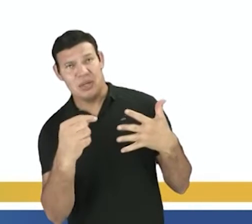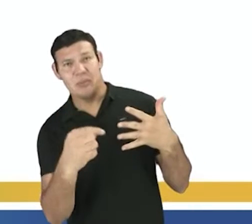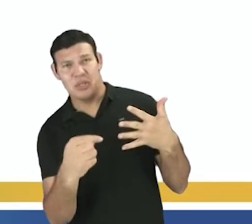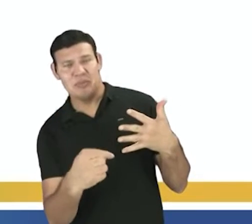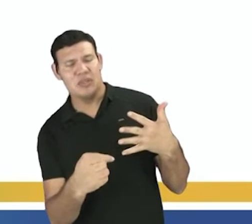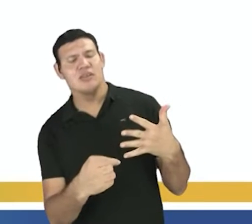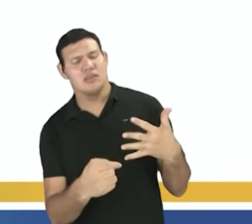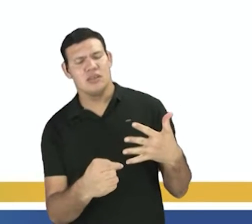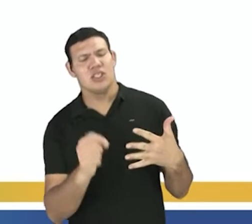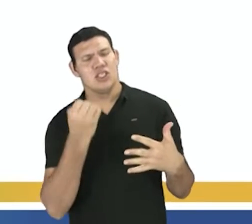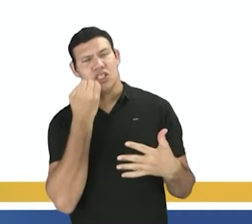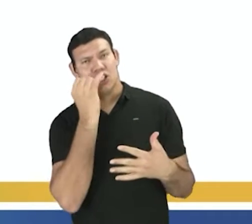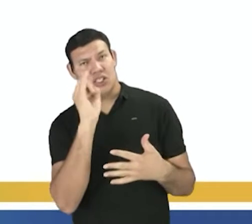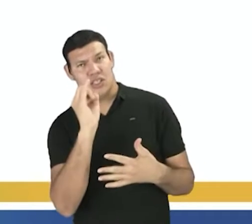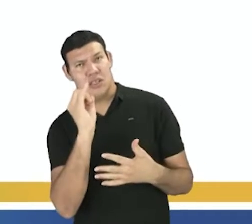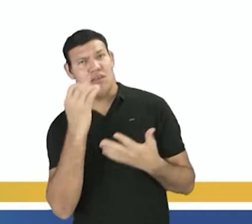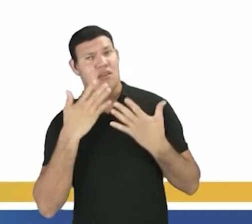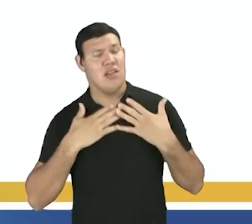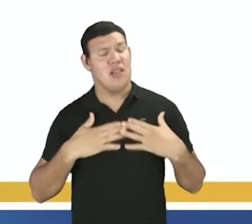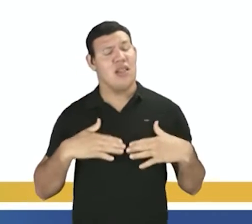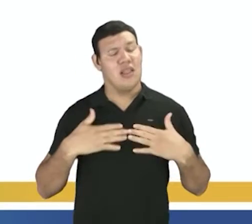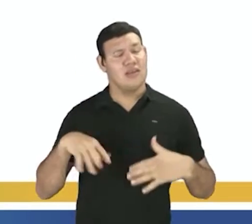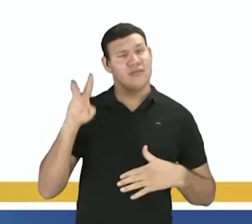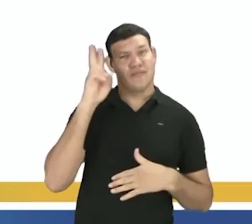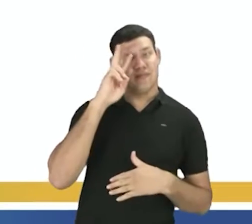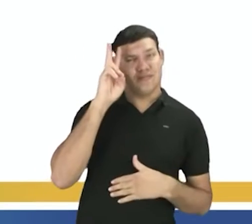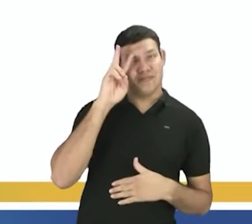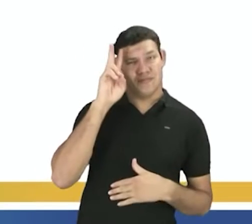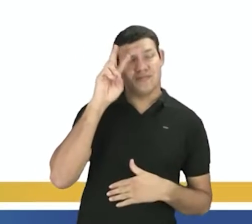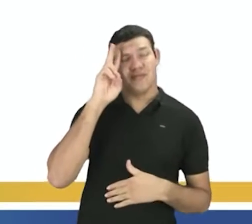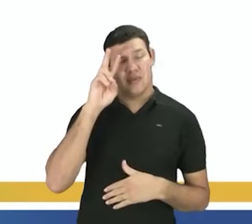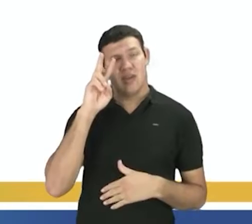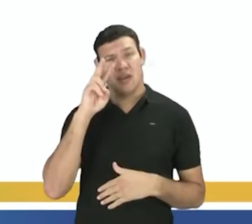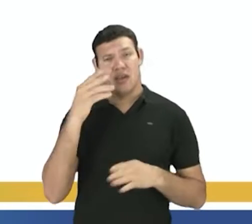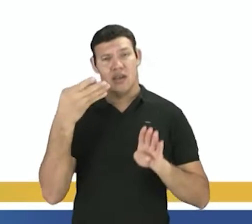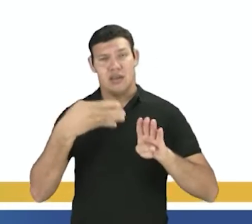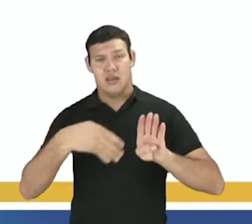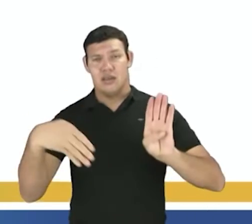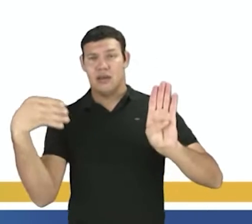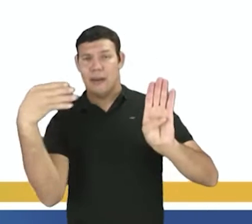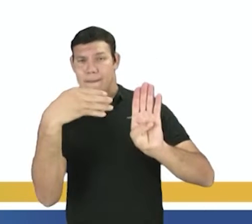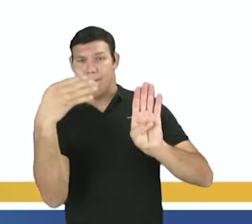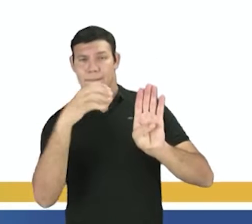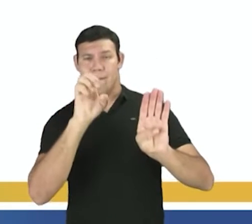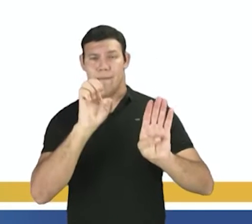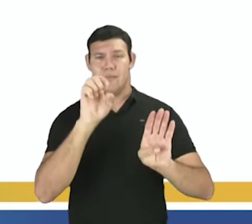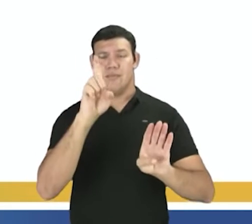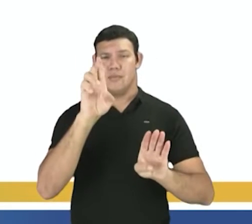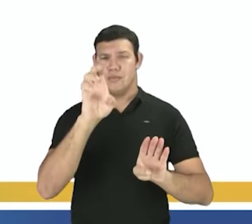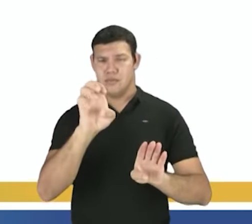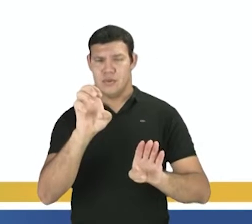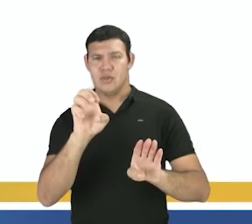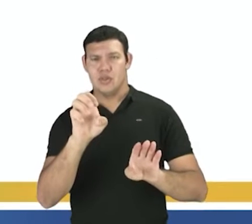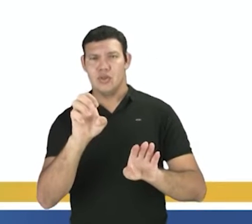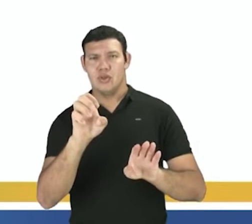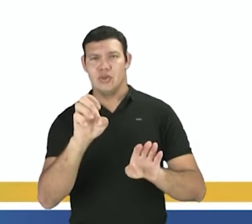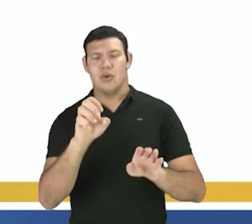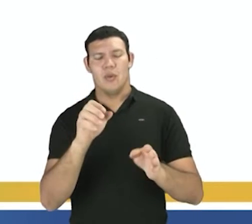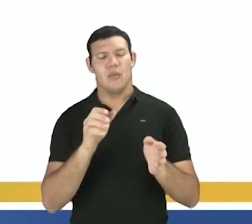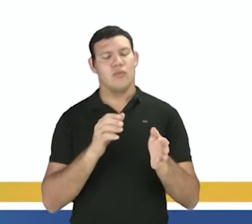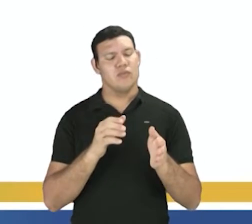mais calma, lembrem-se que na plataforma Eduque vocês vão ter acesso a essas aulas para vocês verem e